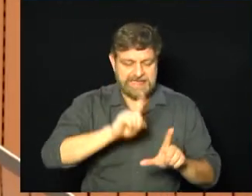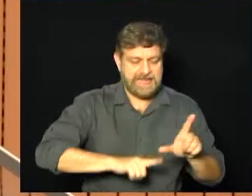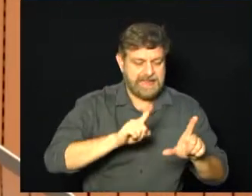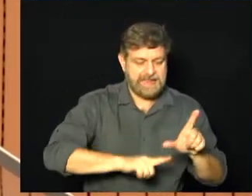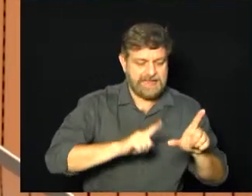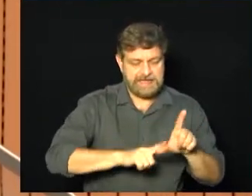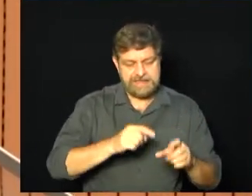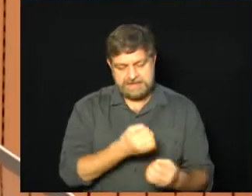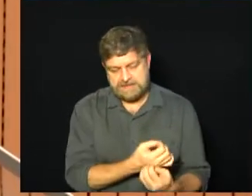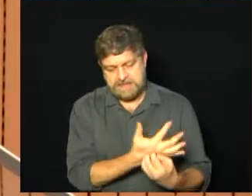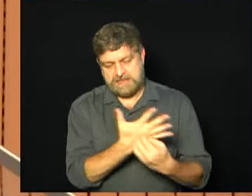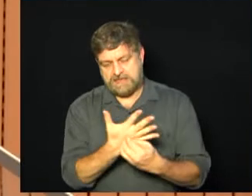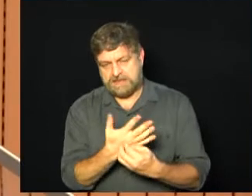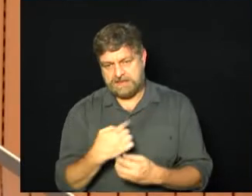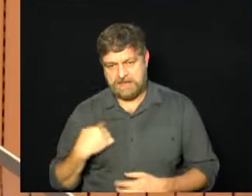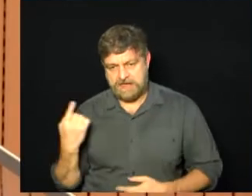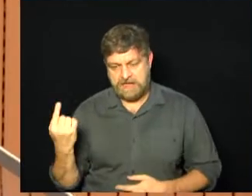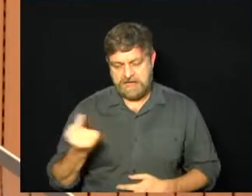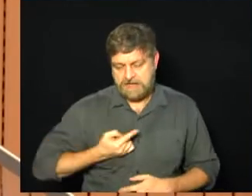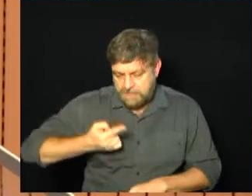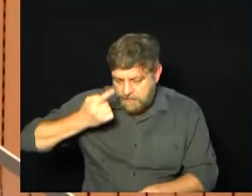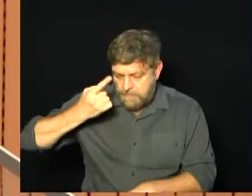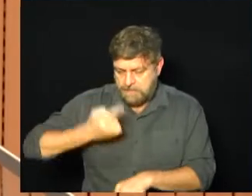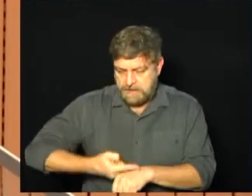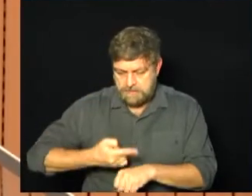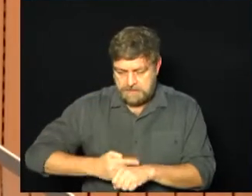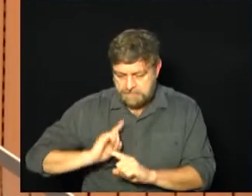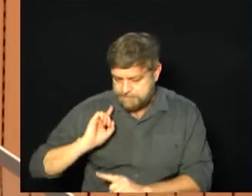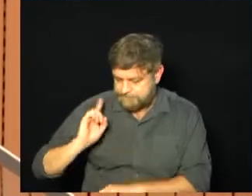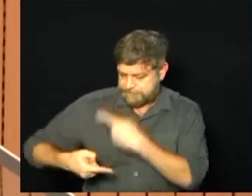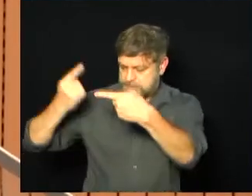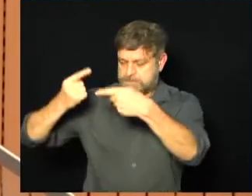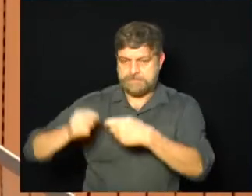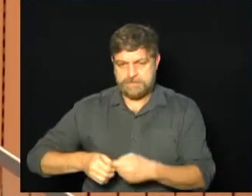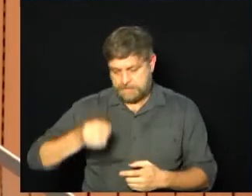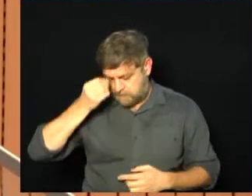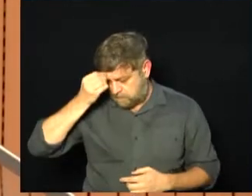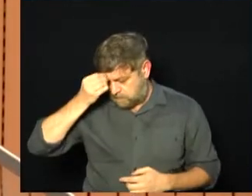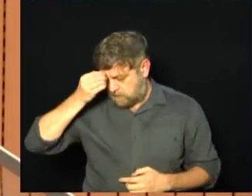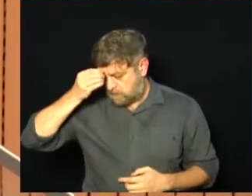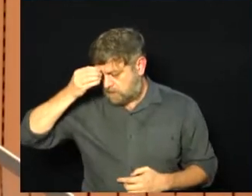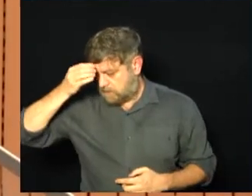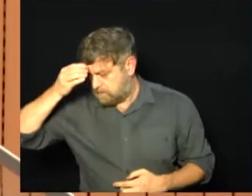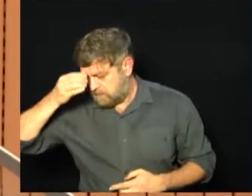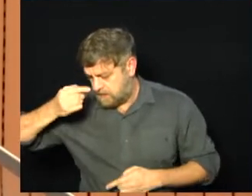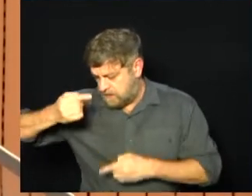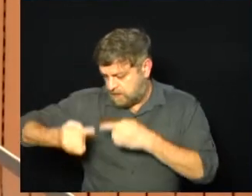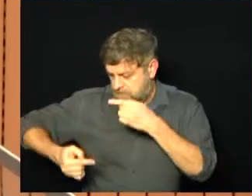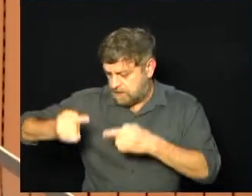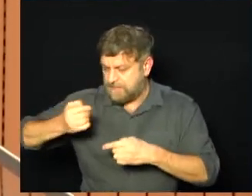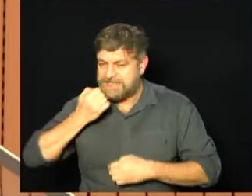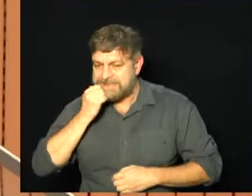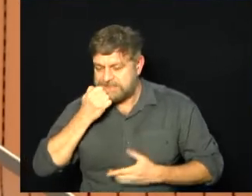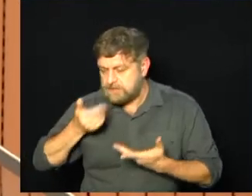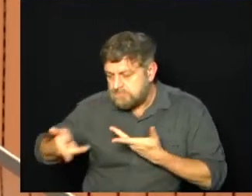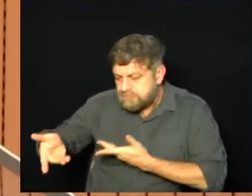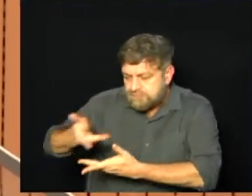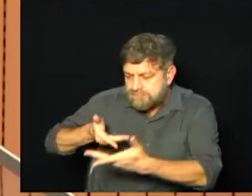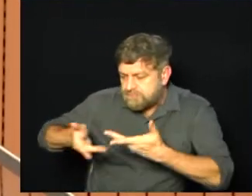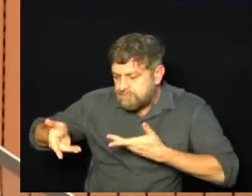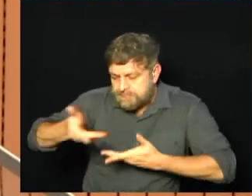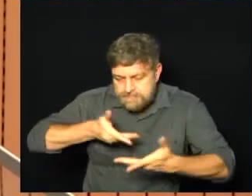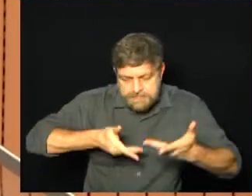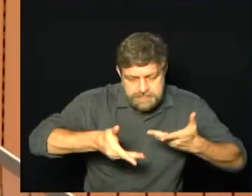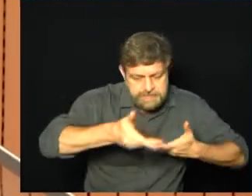do nosso mini Big Bang, onde a luz do saber codificado e do debate científico surgiu